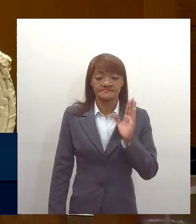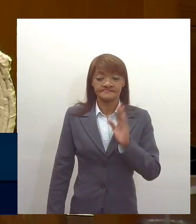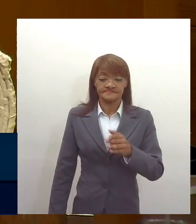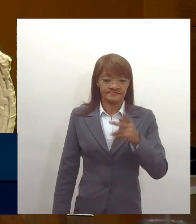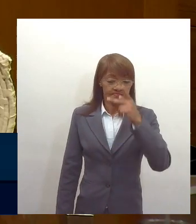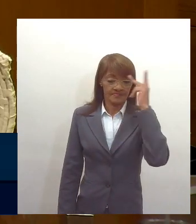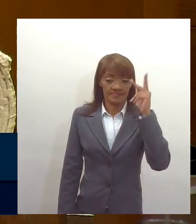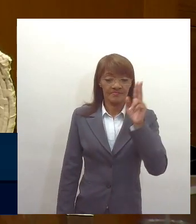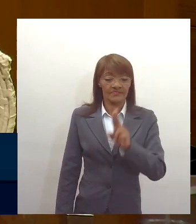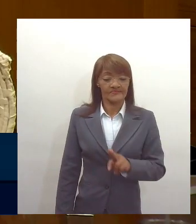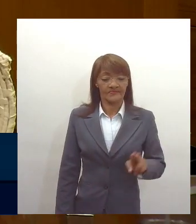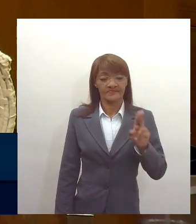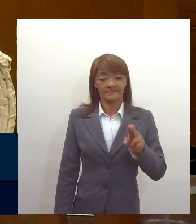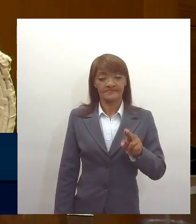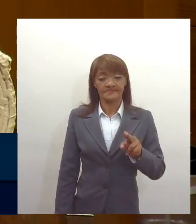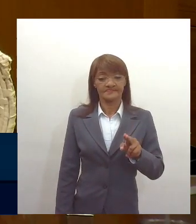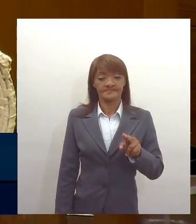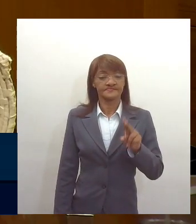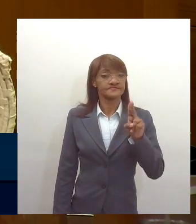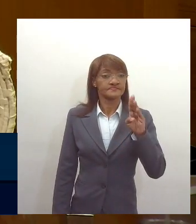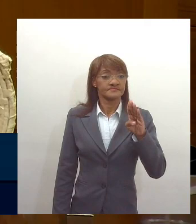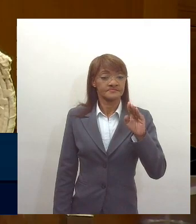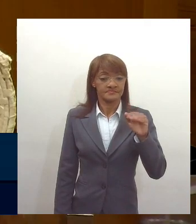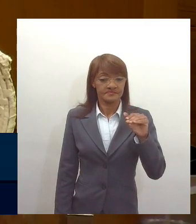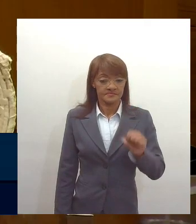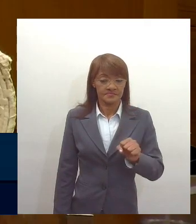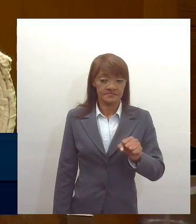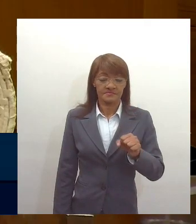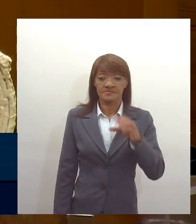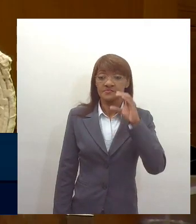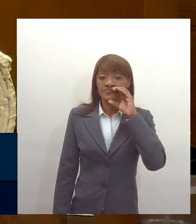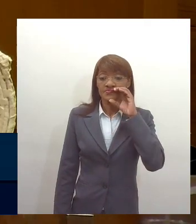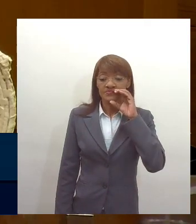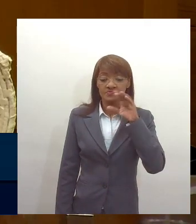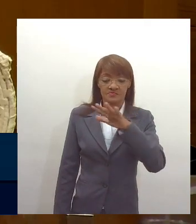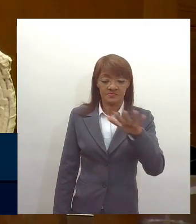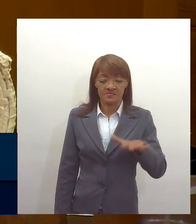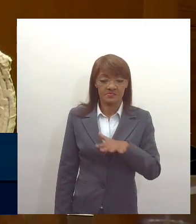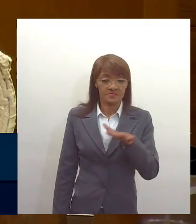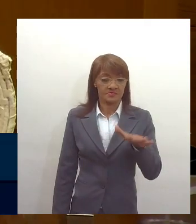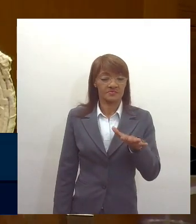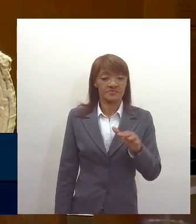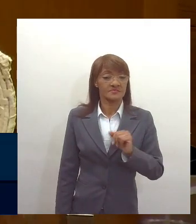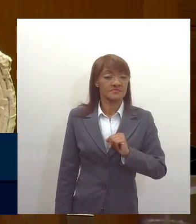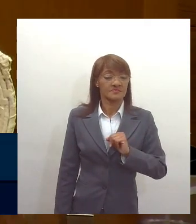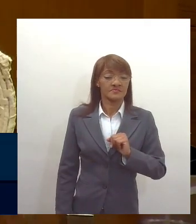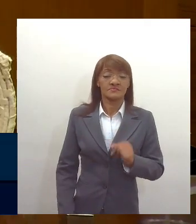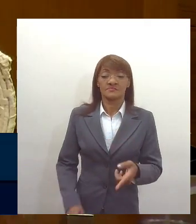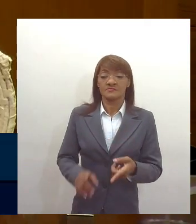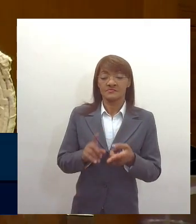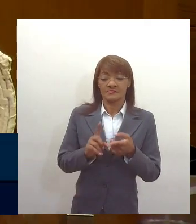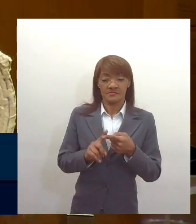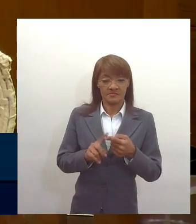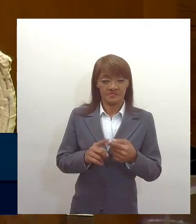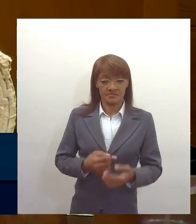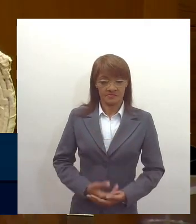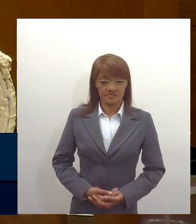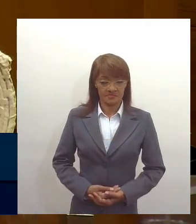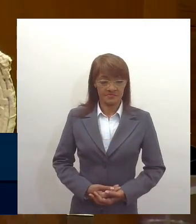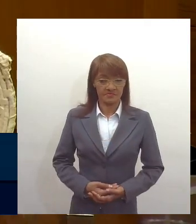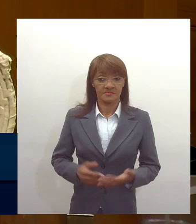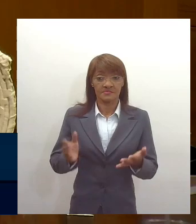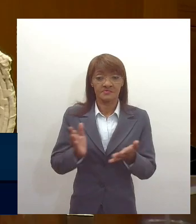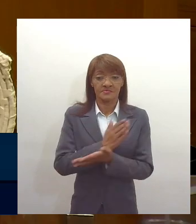lá de Socorro, deputada Carminha, que também tem alguns medicamentos, né, e a